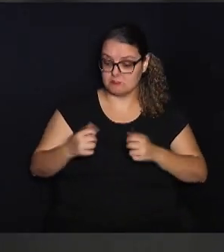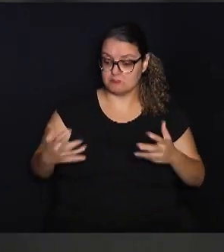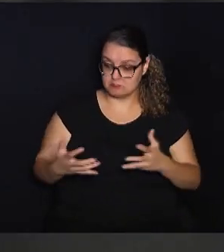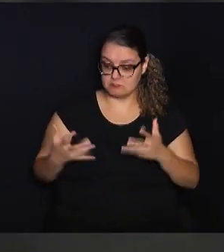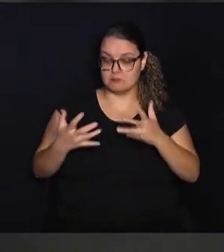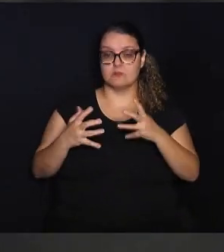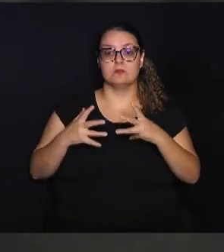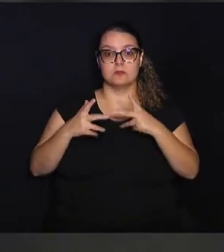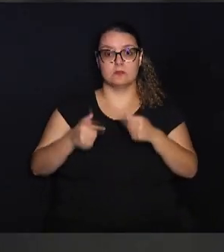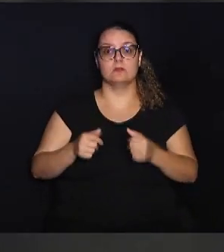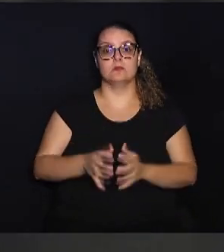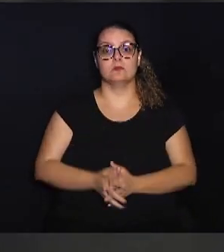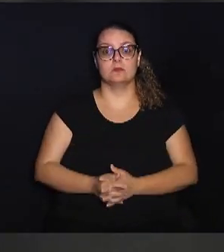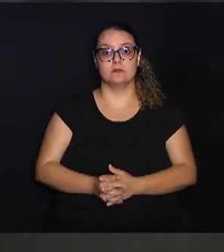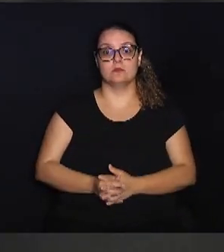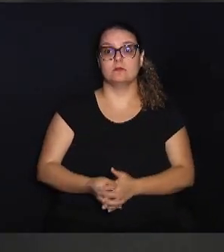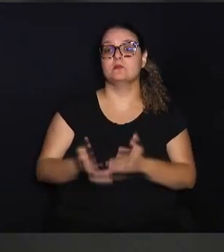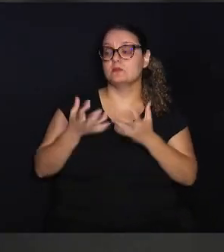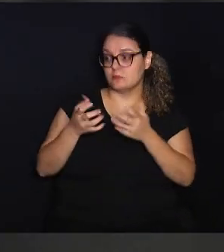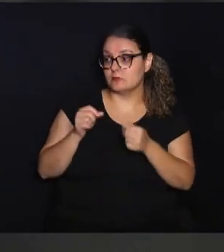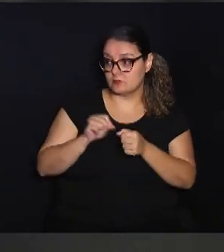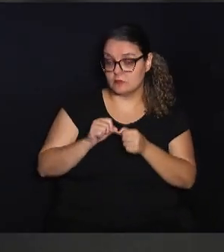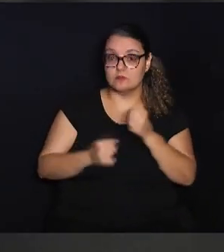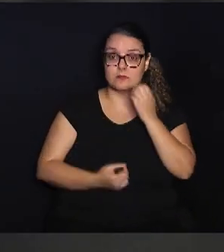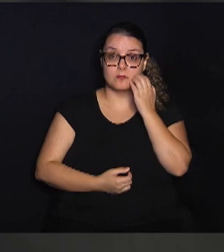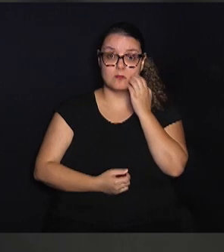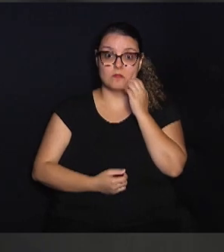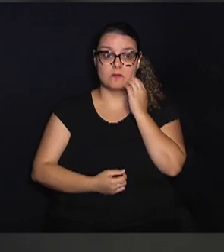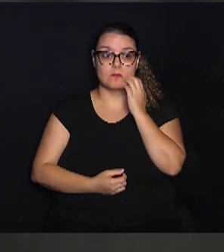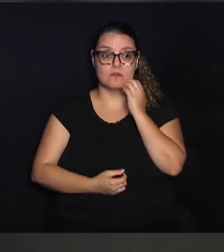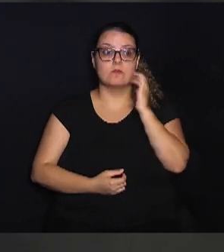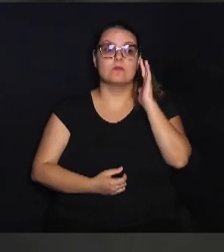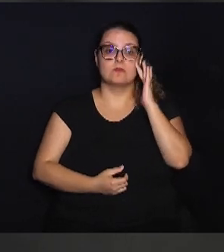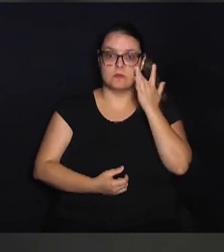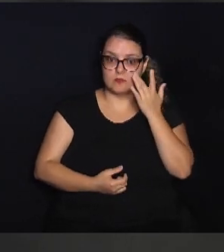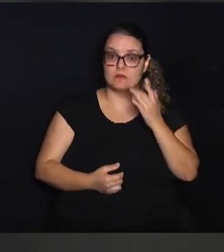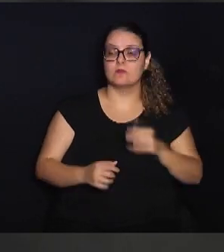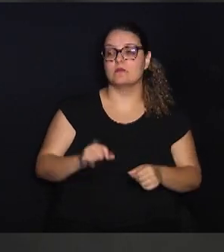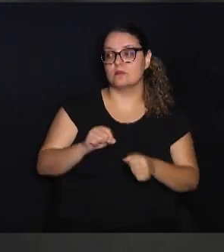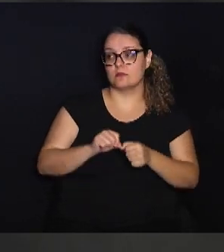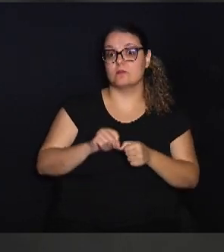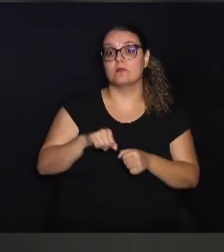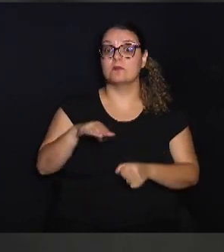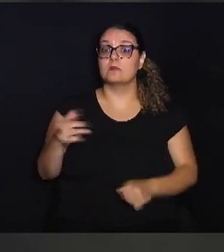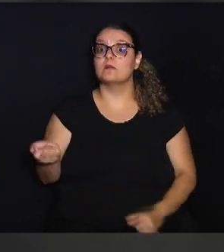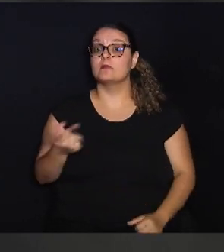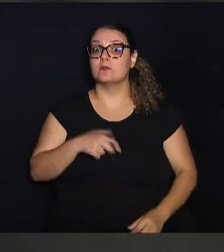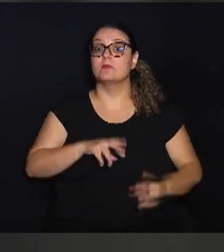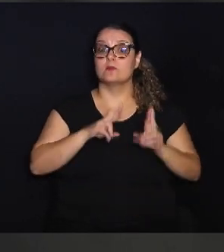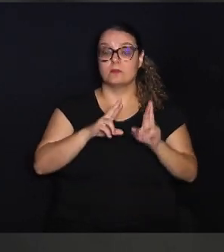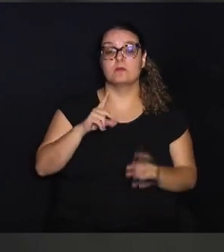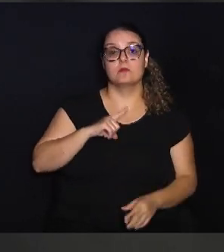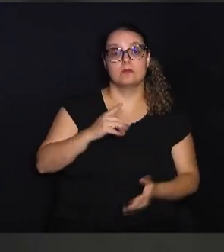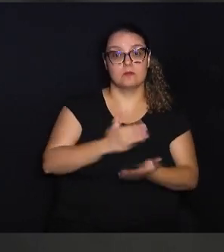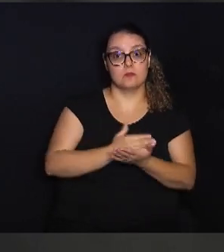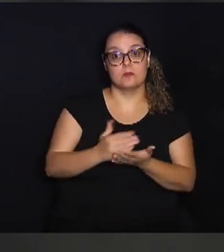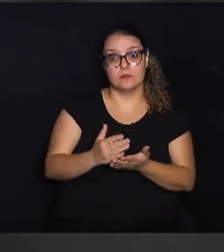gente queria fazer, e eu acho que a gente conseguiu fazer muito mais além daquela expectativa que a gente tinha no